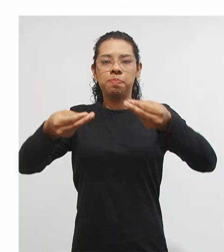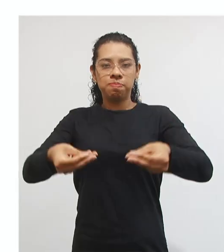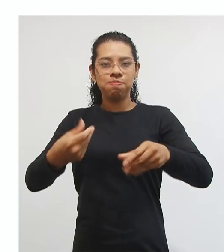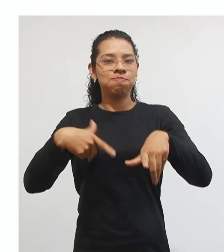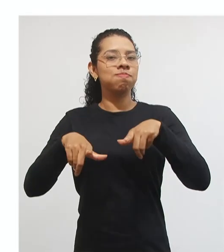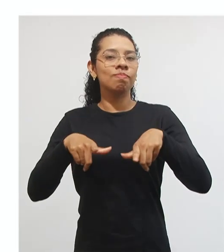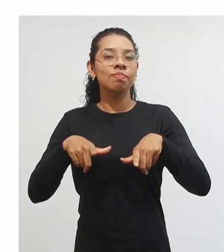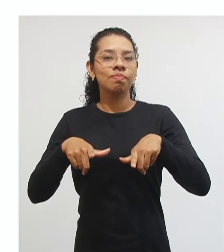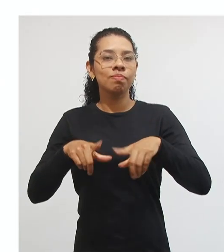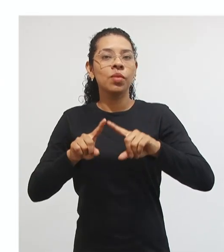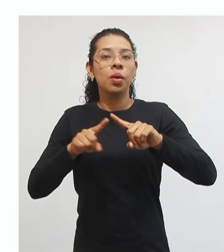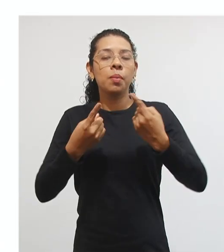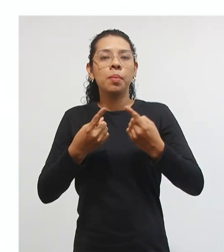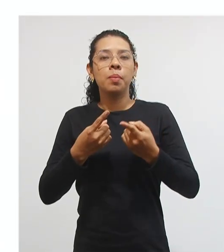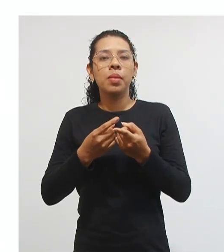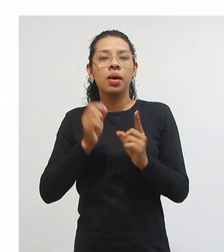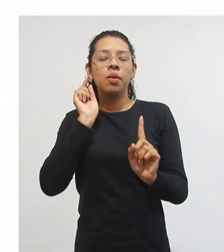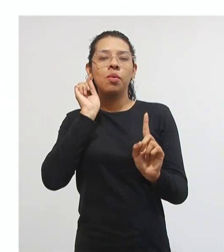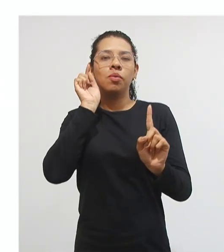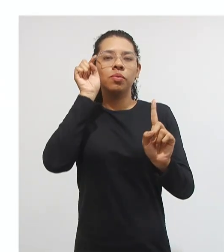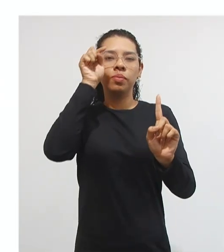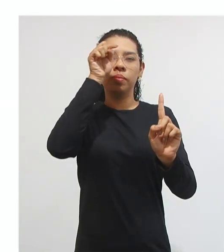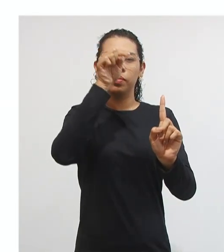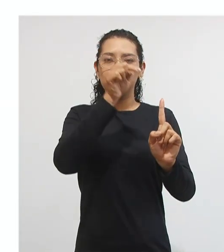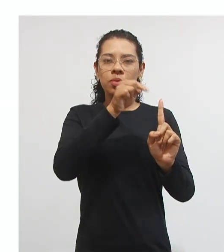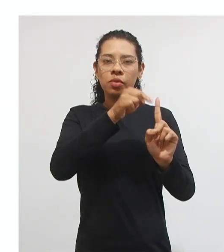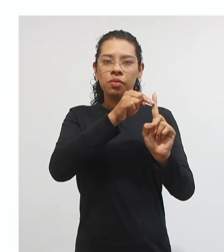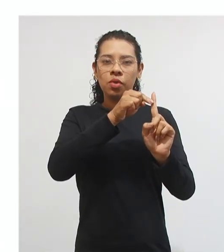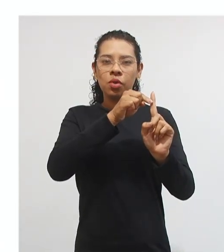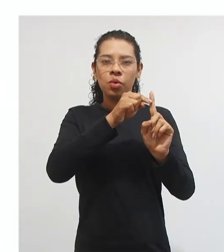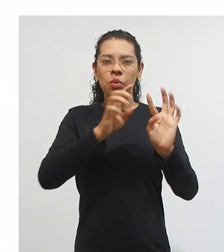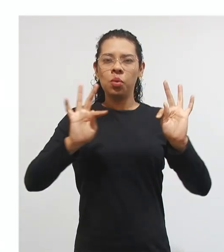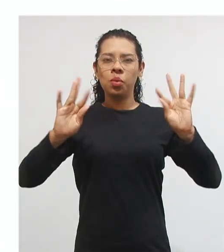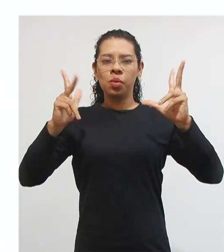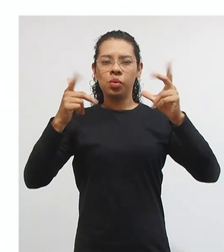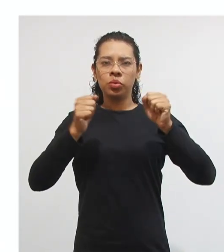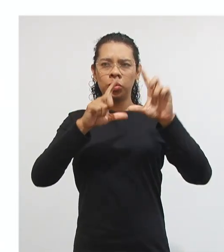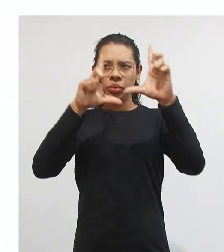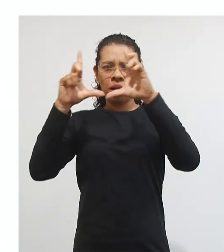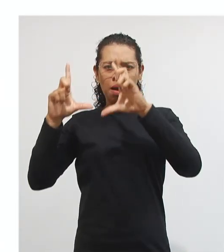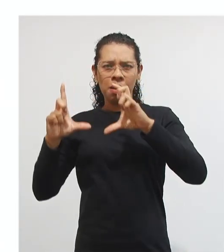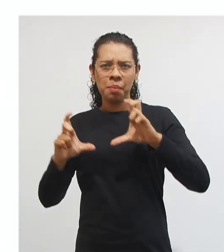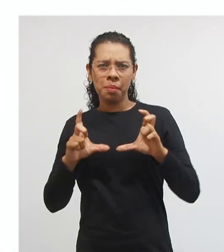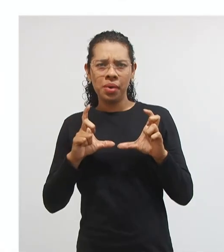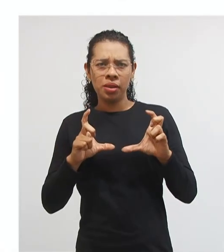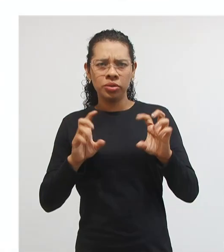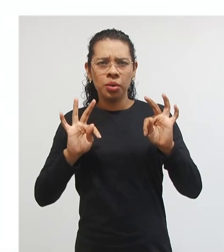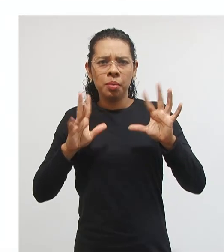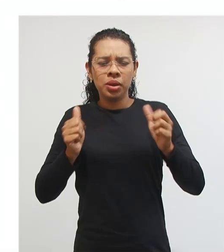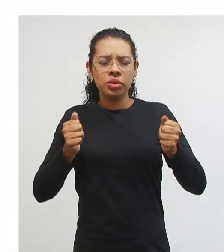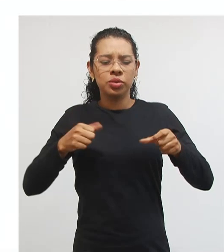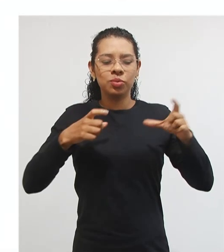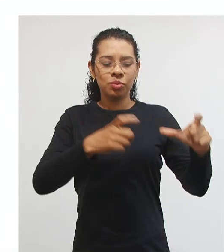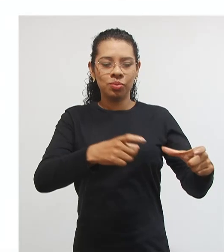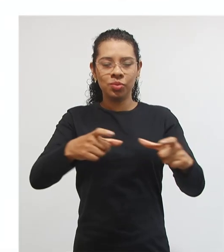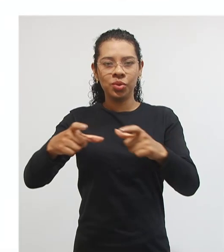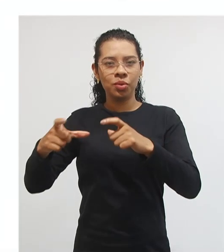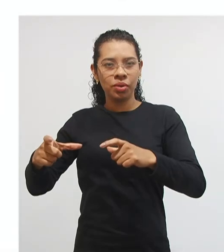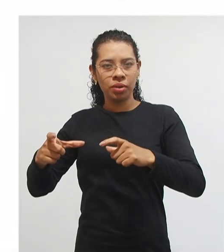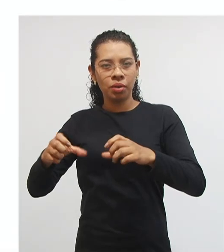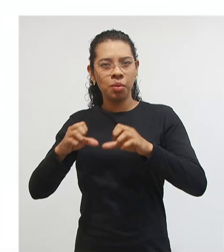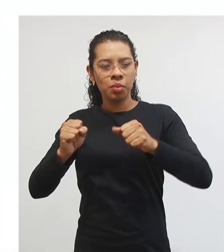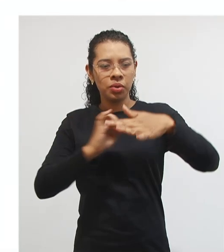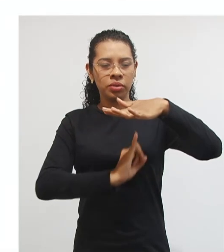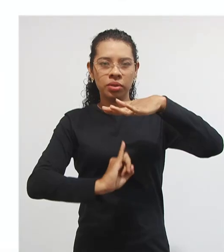dele é reforçar a imagem, tá? Gerando um posicionamento institucional. Então, para você, é só